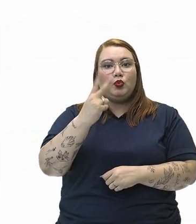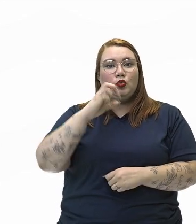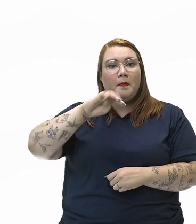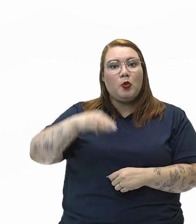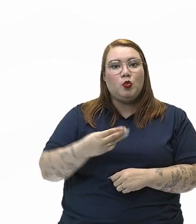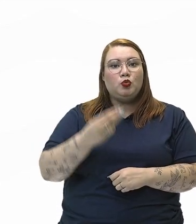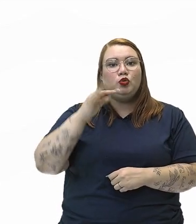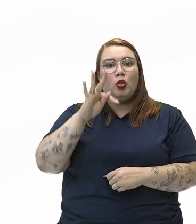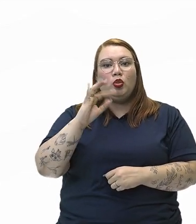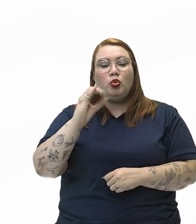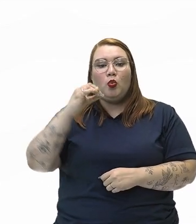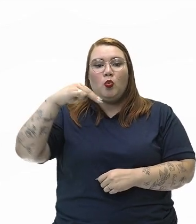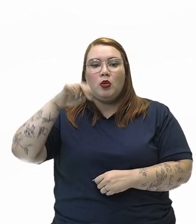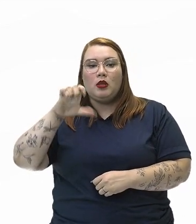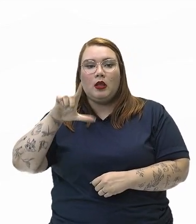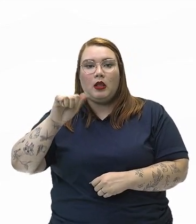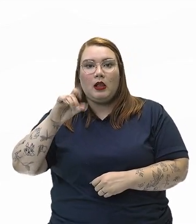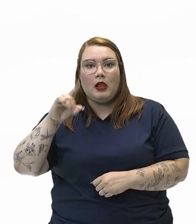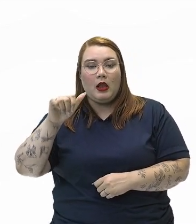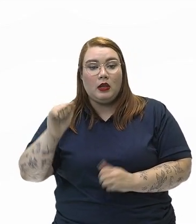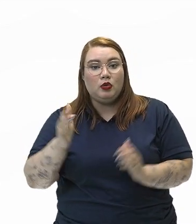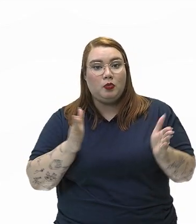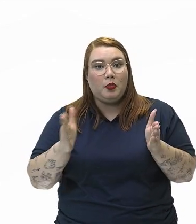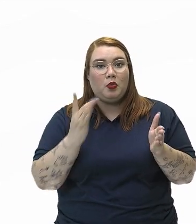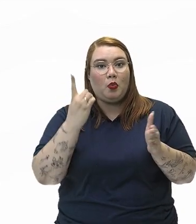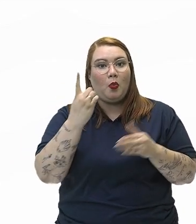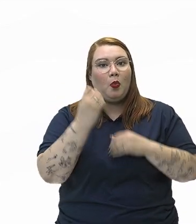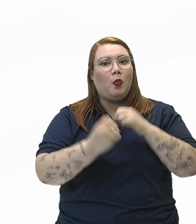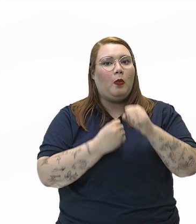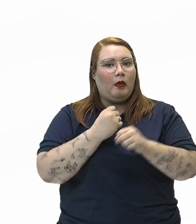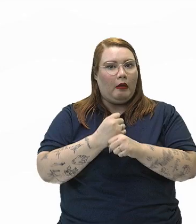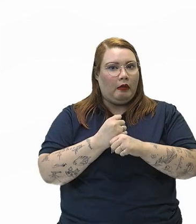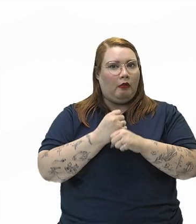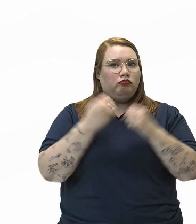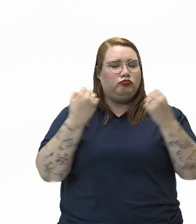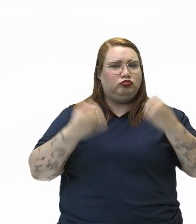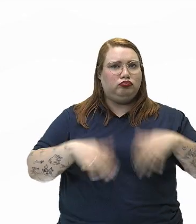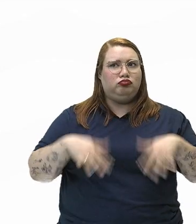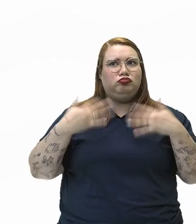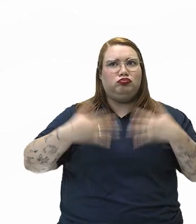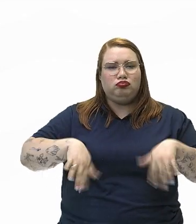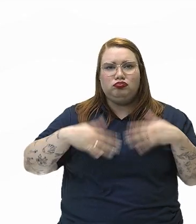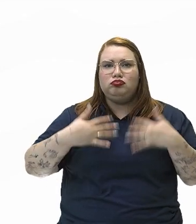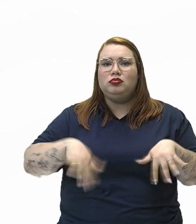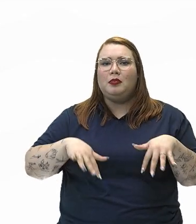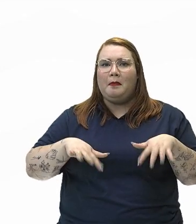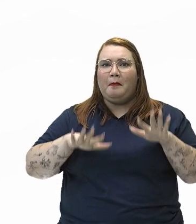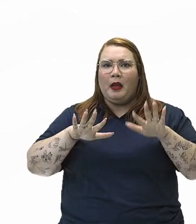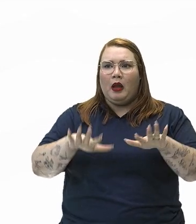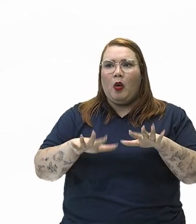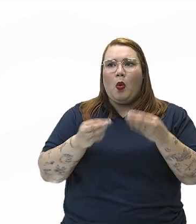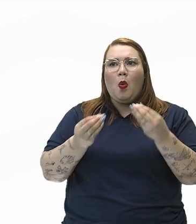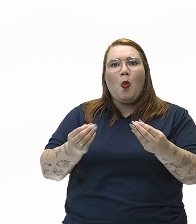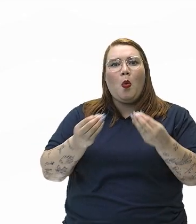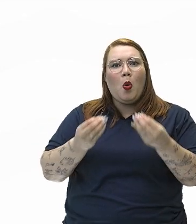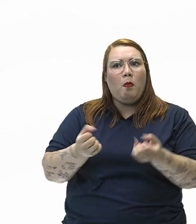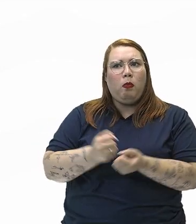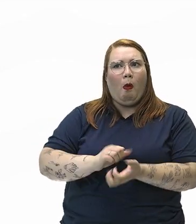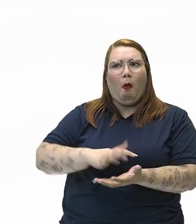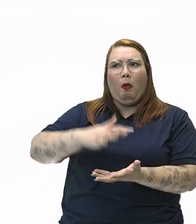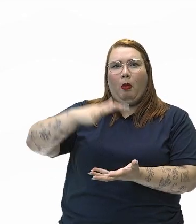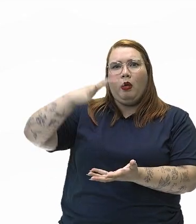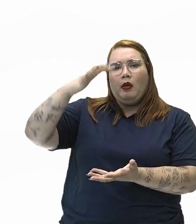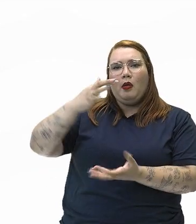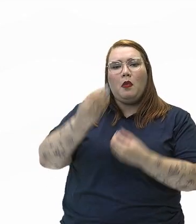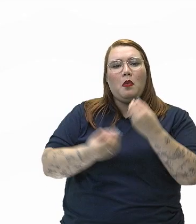por ano. Olha só aí o grande desafio, né, que é o que fazer com esse lixo eletrônico.